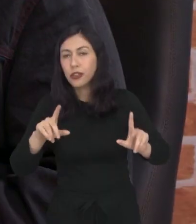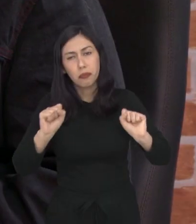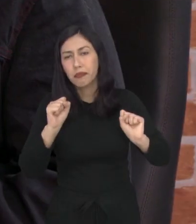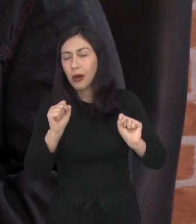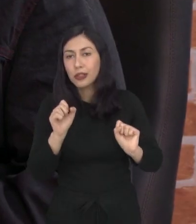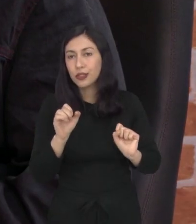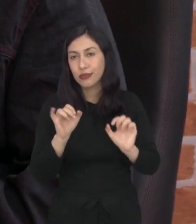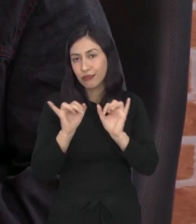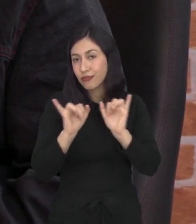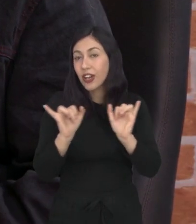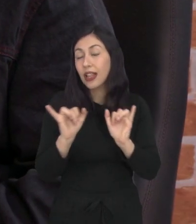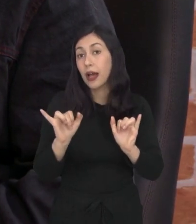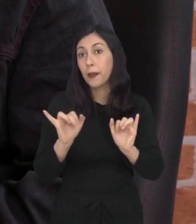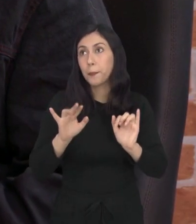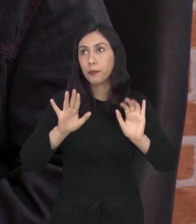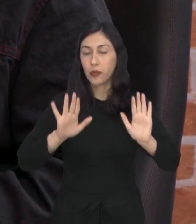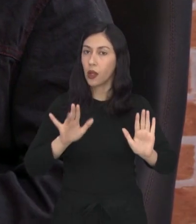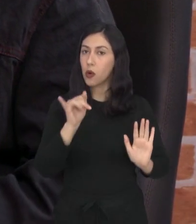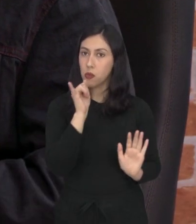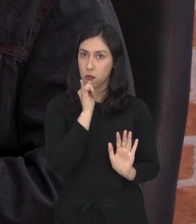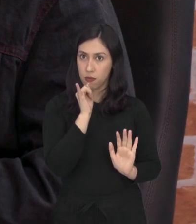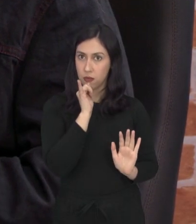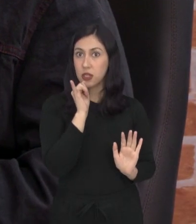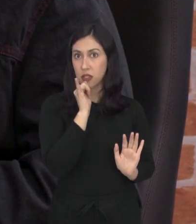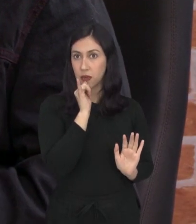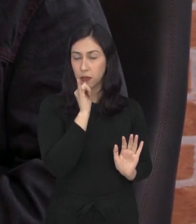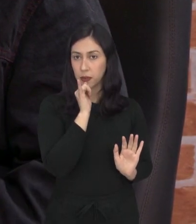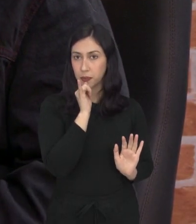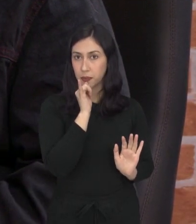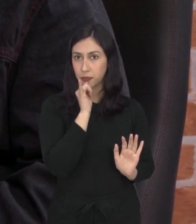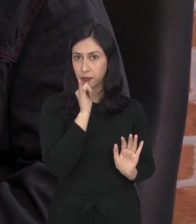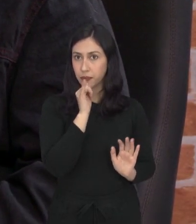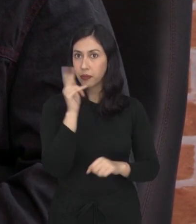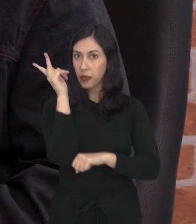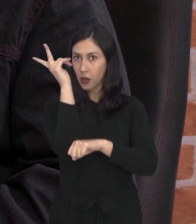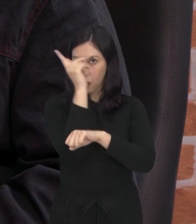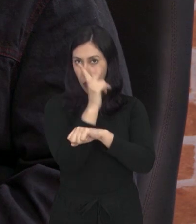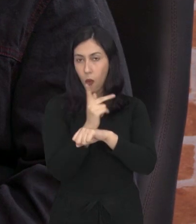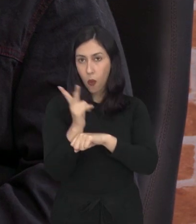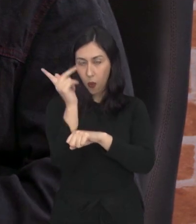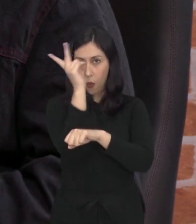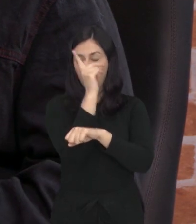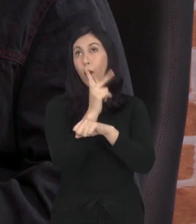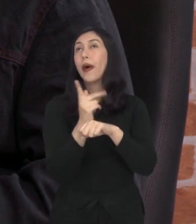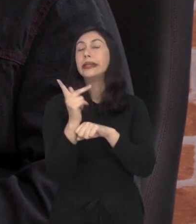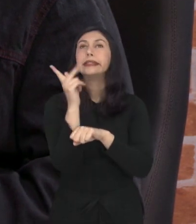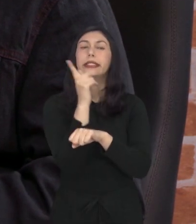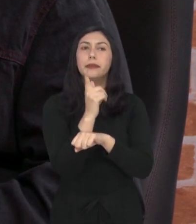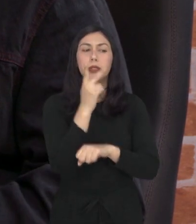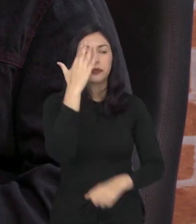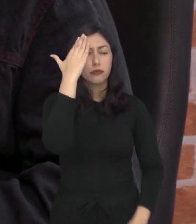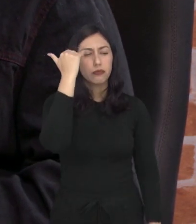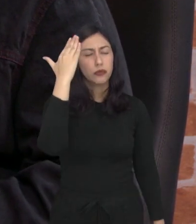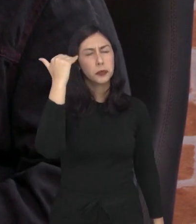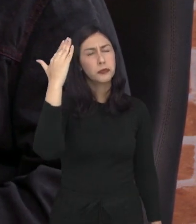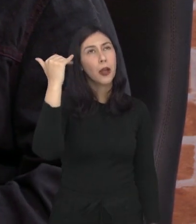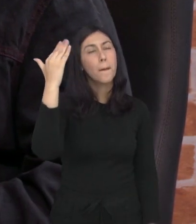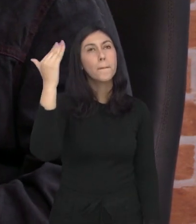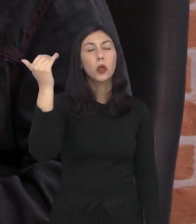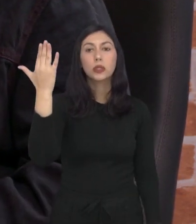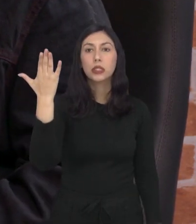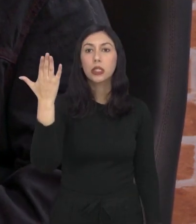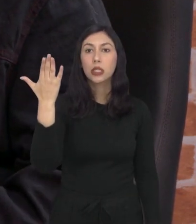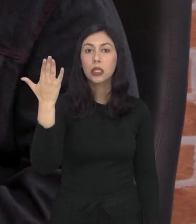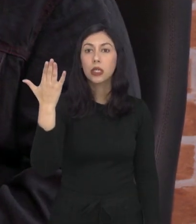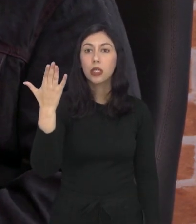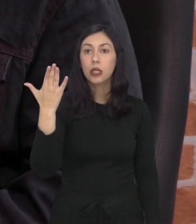cara, é muito marcante. Por exemplo, vou pegar em todos os anos, você pega um anime. Vamos pegar um anime que tá bem famoso, que teve a sua temporada